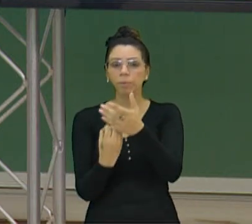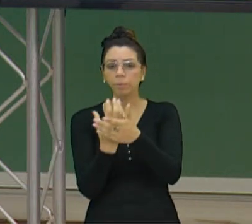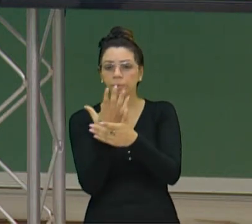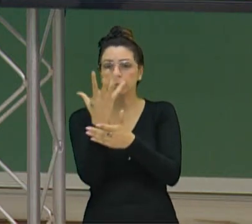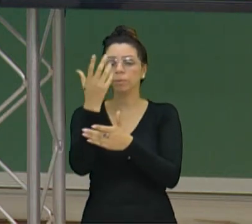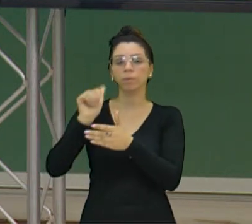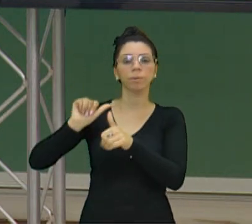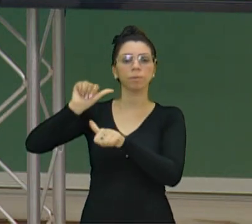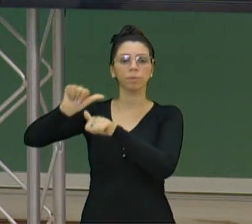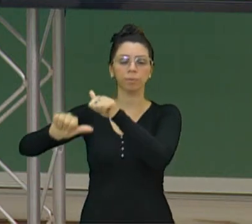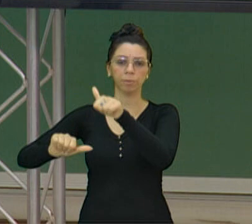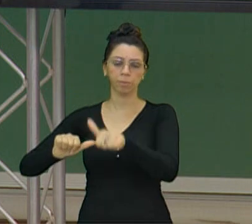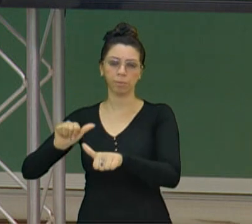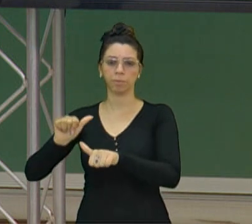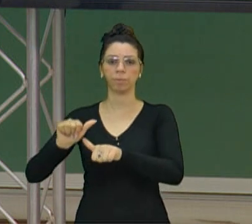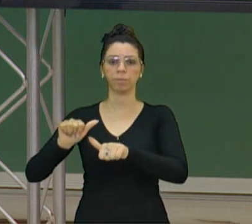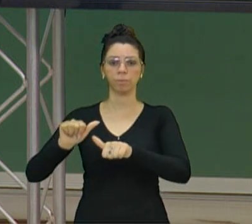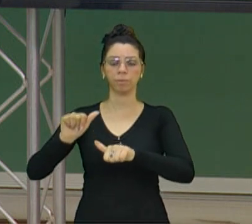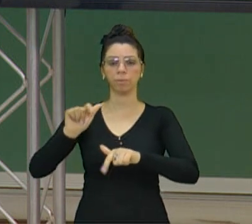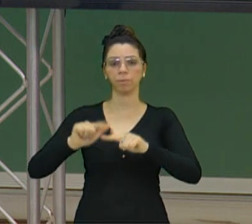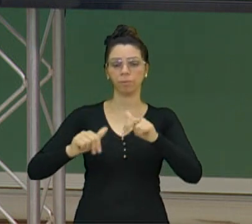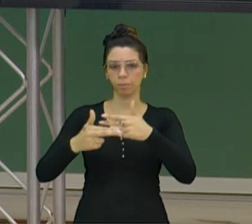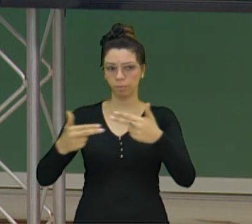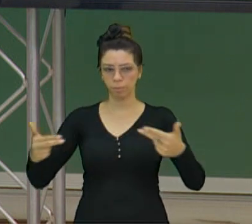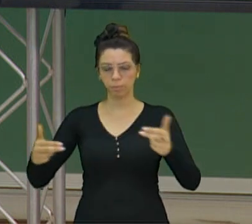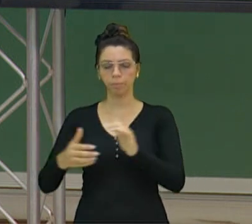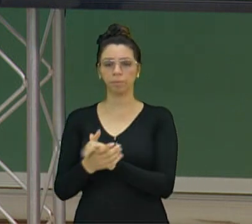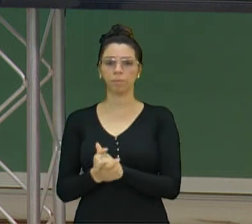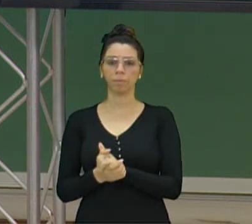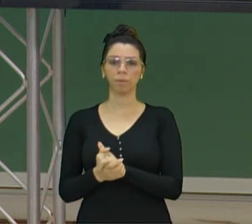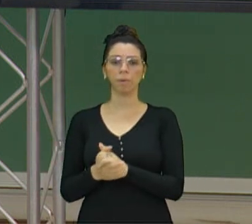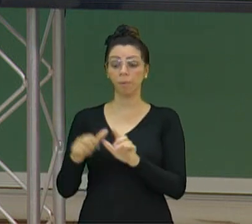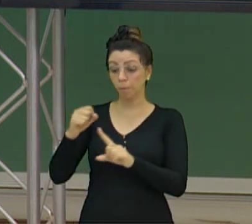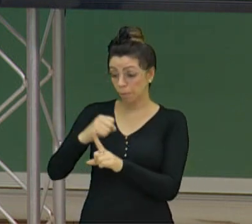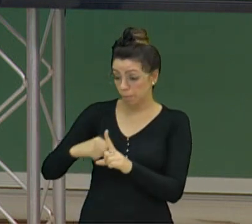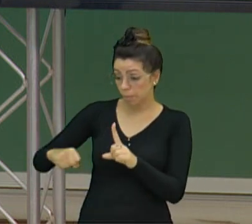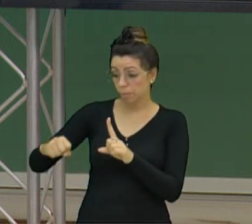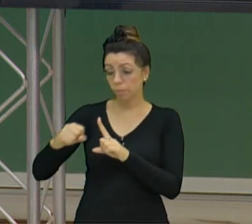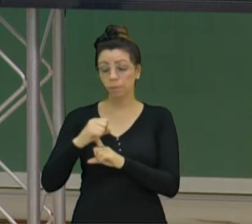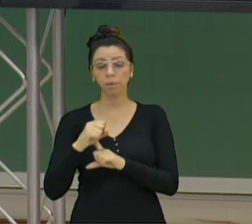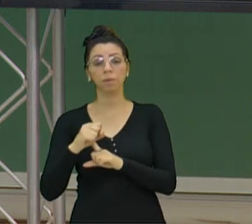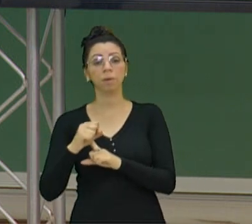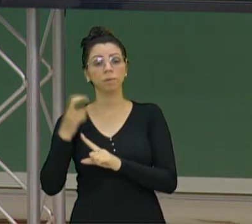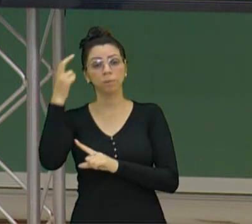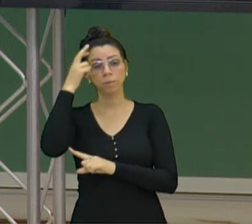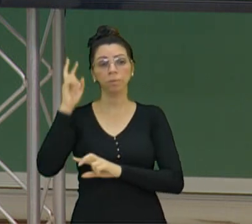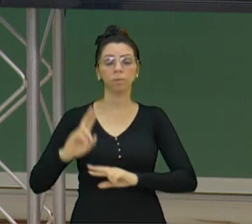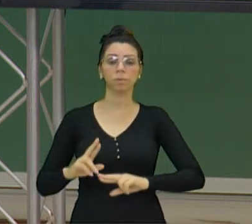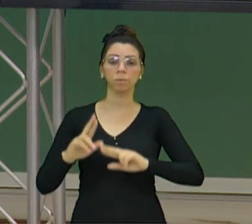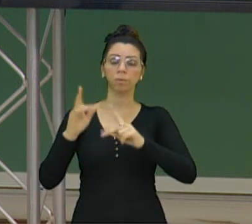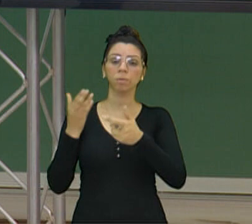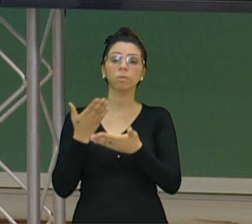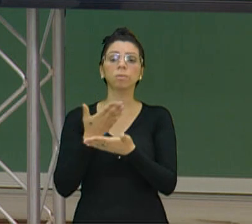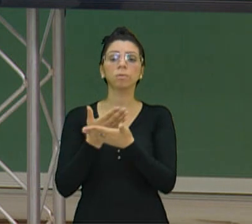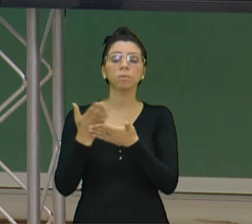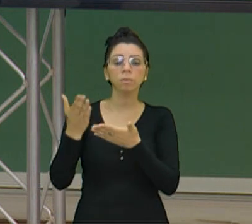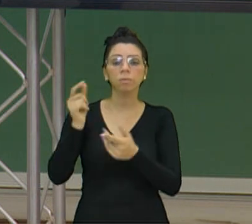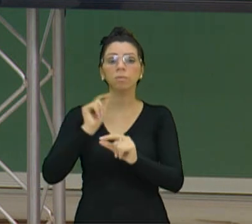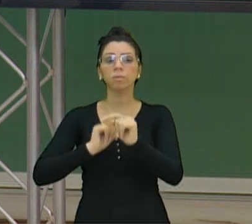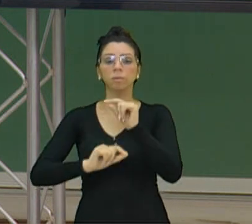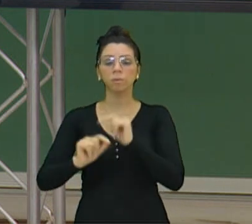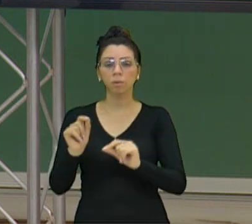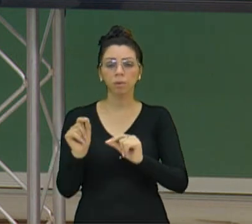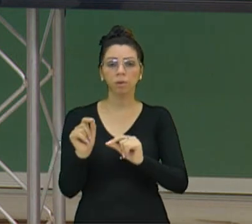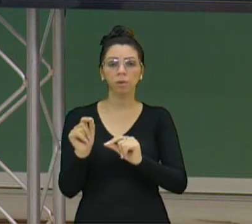também. Ao mesmo tempo, as sociedades, em suas diferentes culturas, construíram práticas diferentes com esse